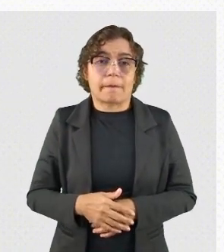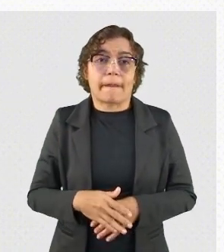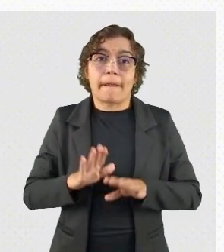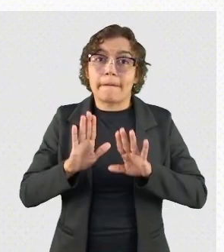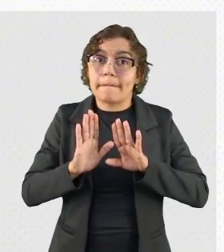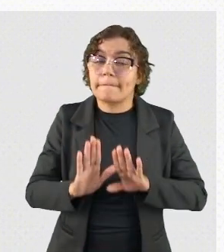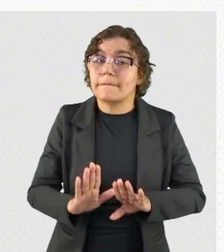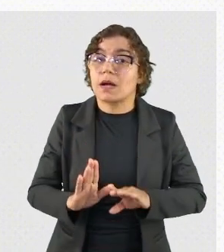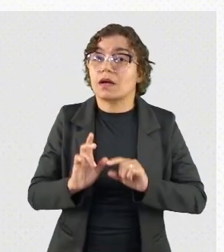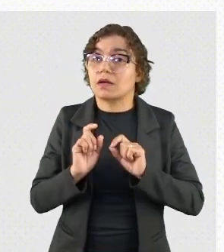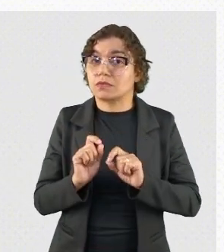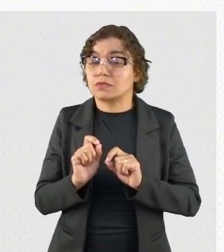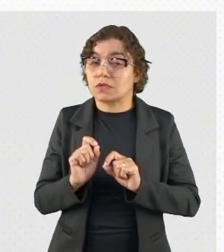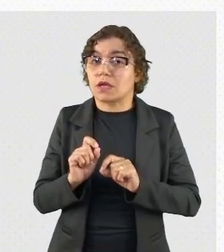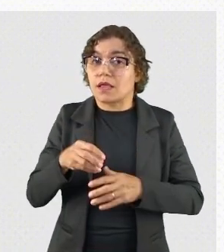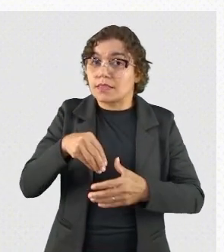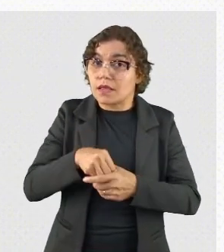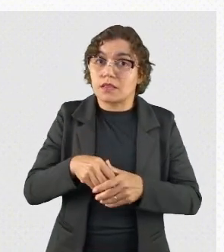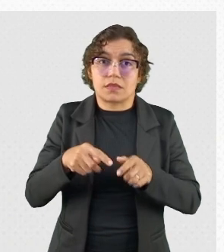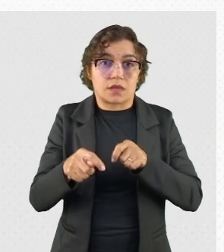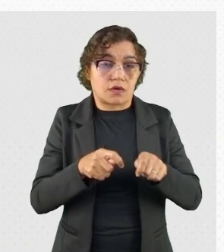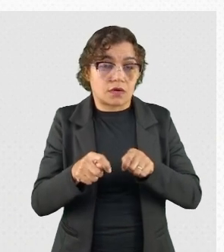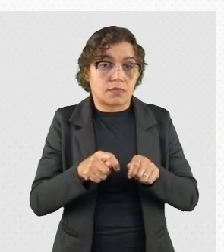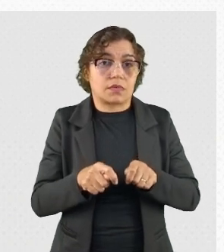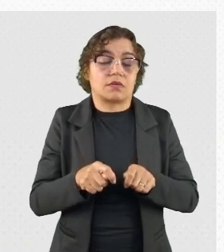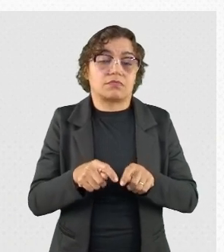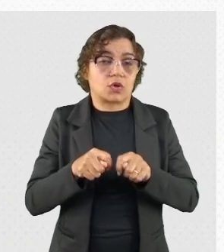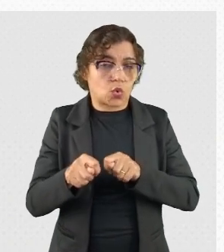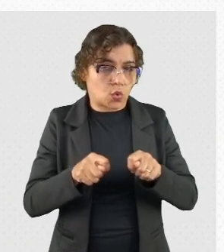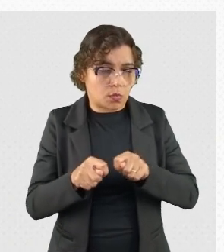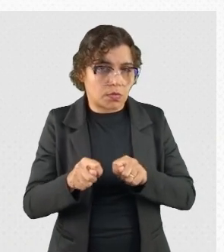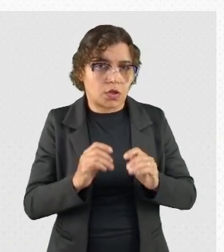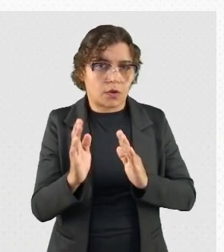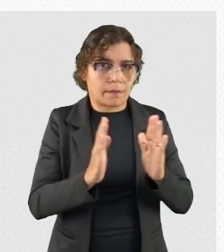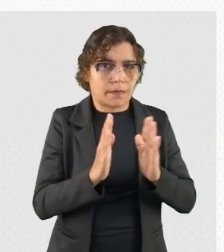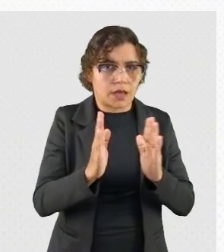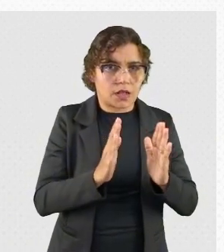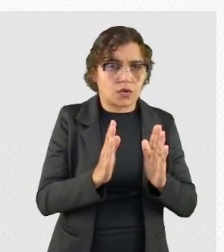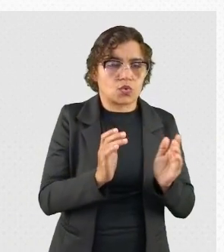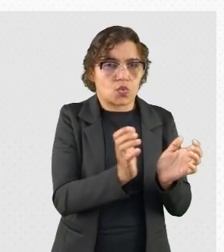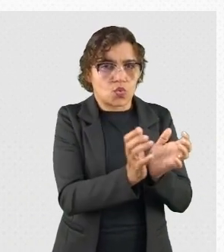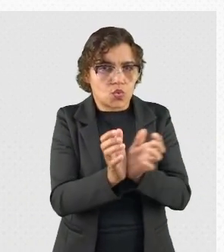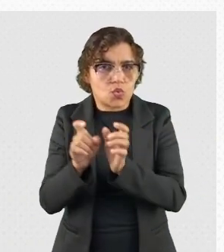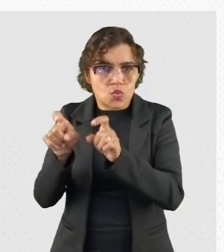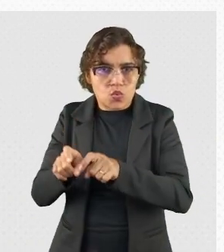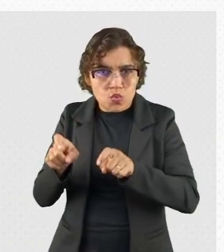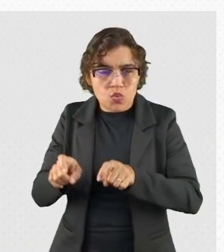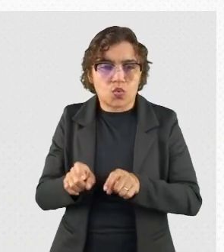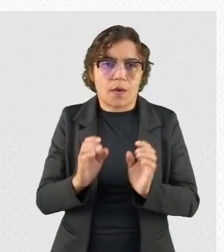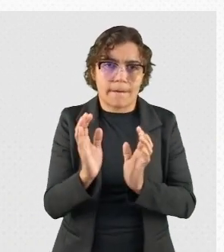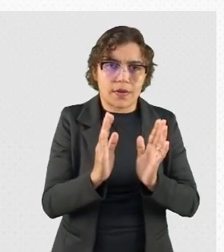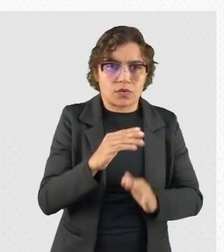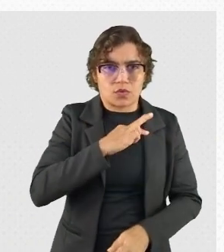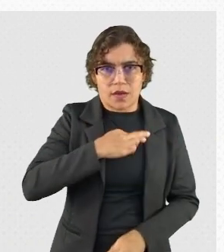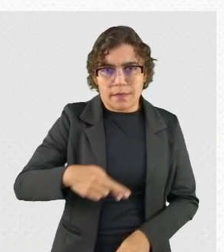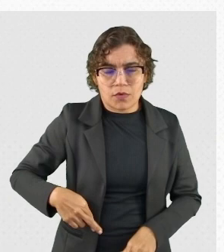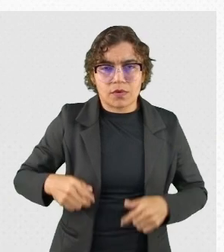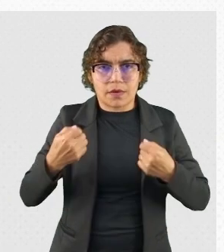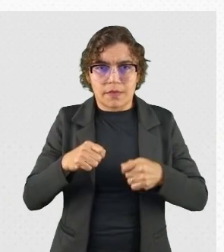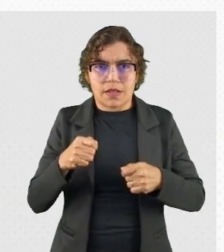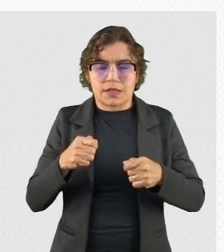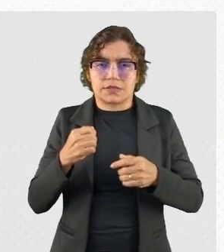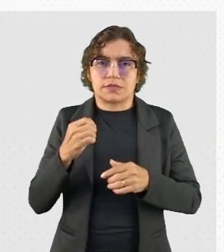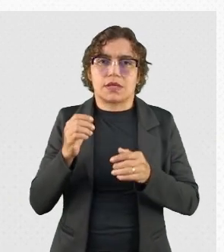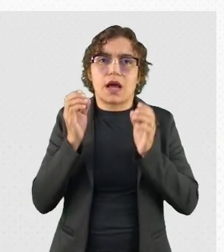ponto, né, dentro dessa economia, desse período oligárquico, desse período da República, que merece, claro, a atenção e o estudo. Vamos